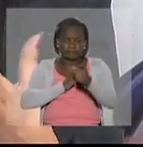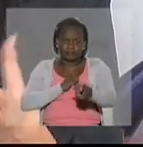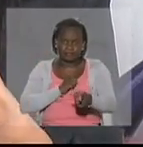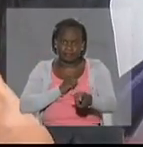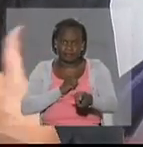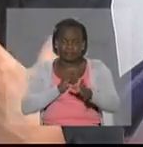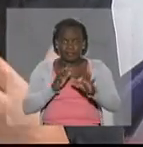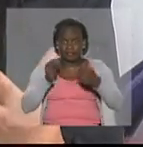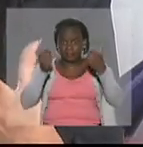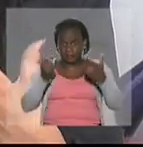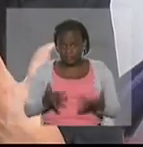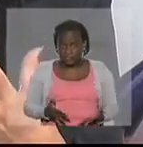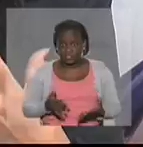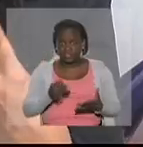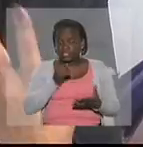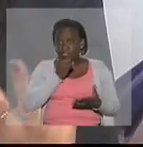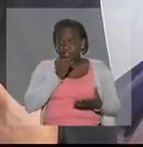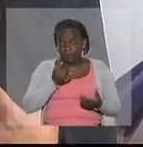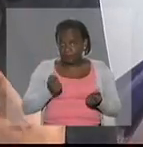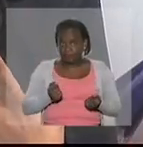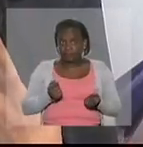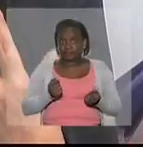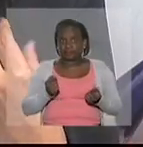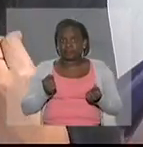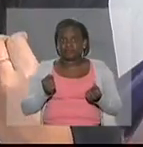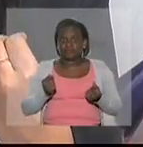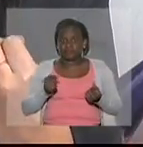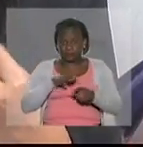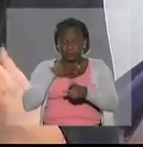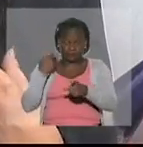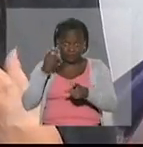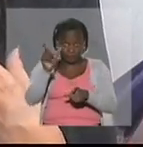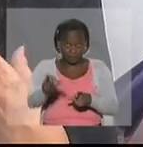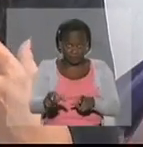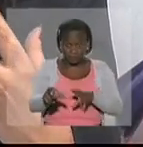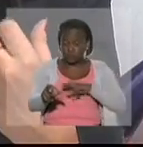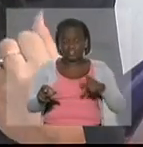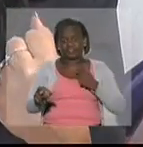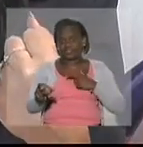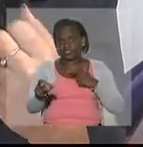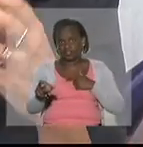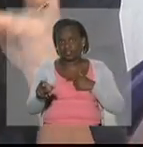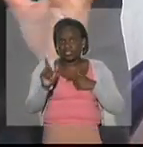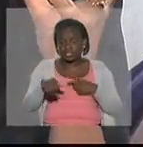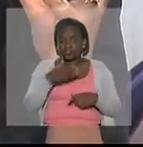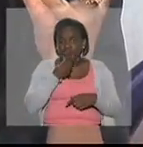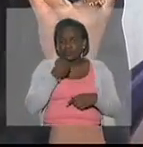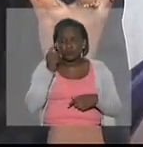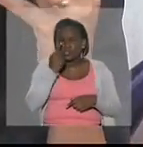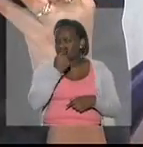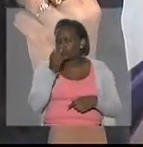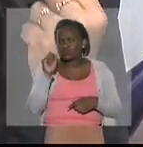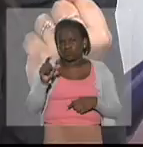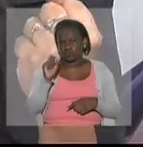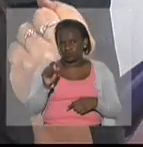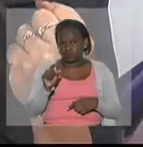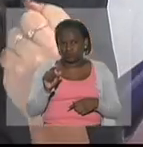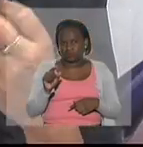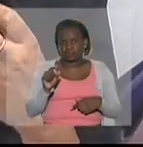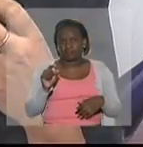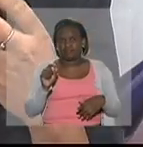aí ela tava falando Ah poxa porque aí eu quis passar o seguinte eh a morte não era feia era um cara de olhos